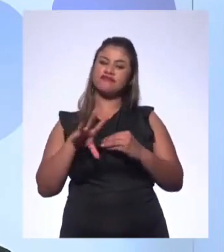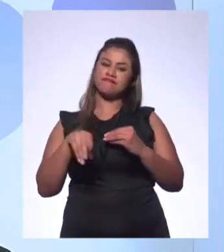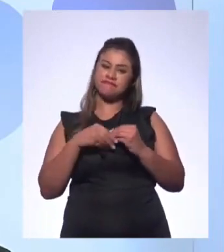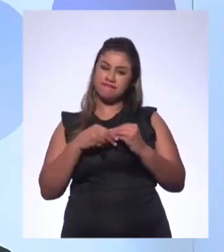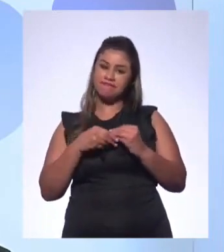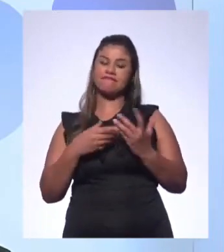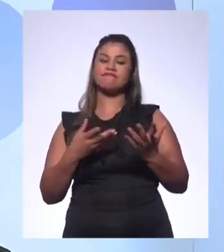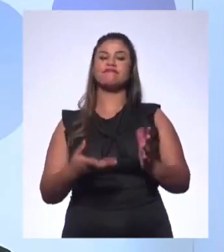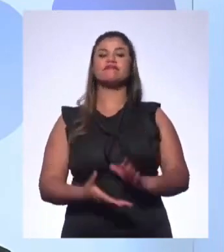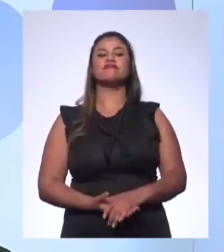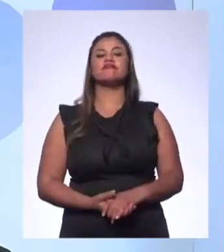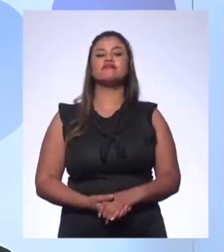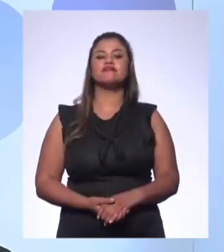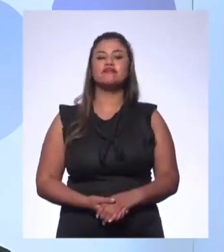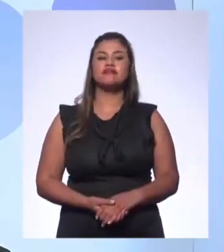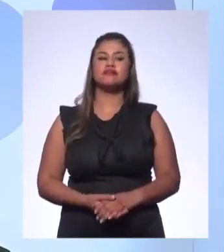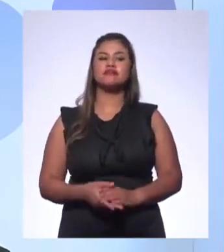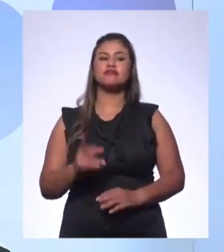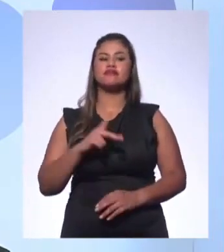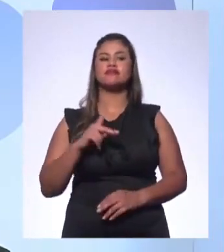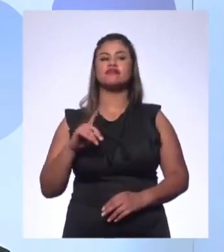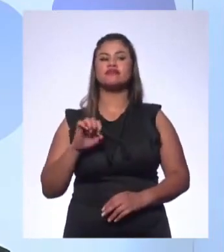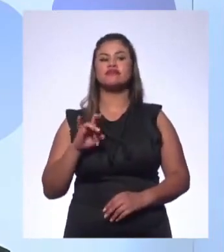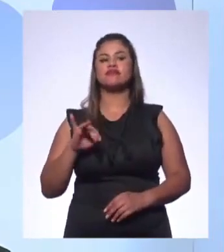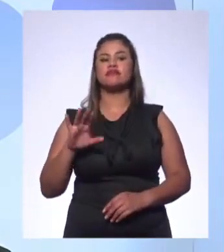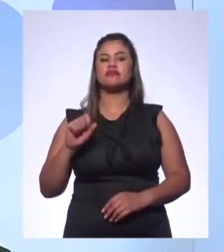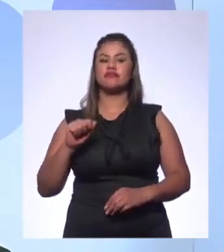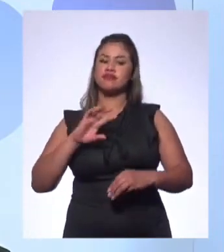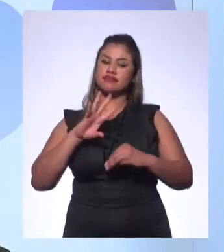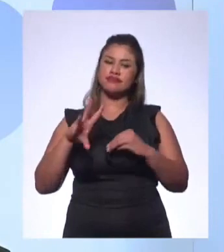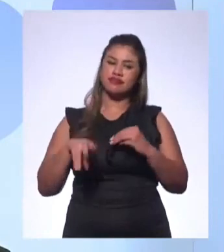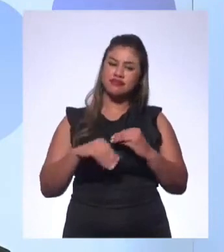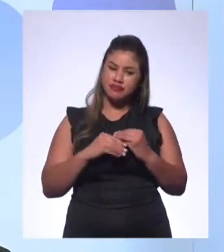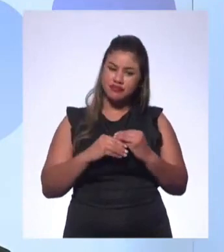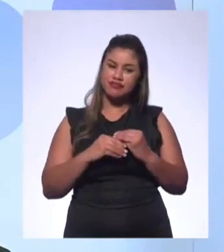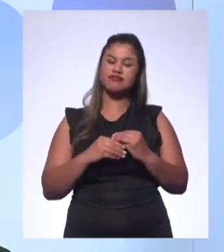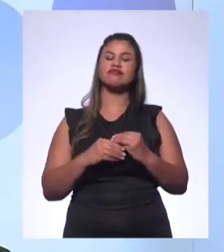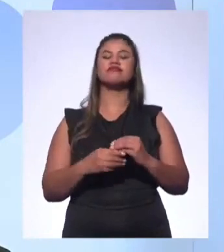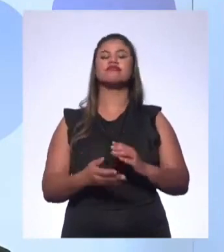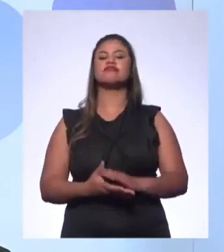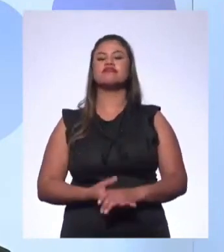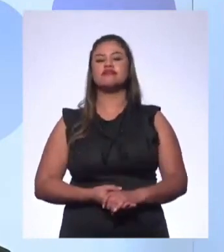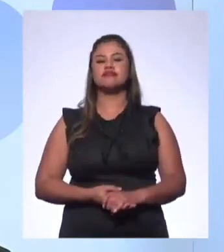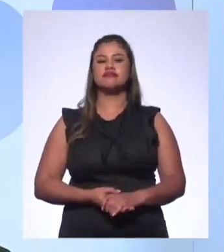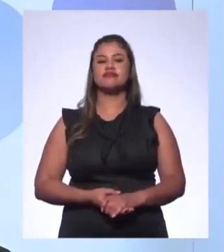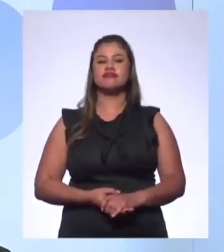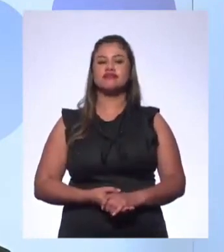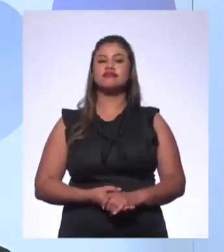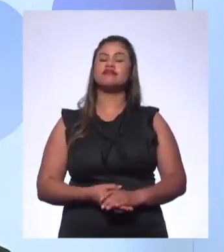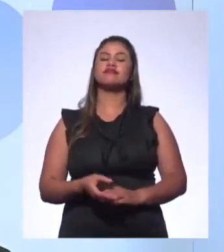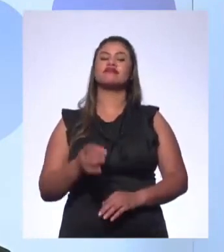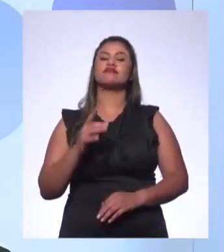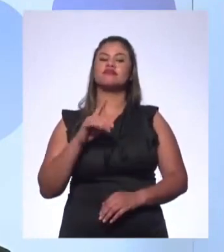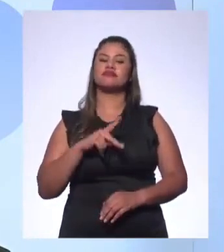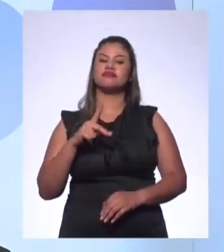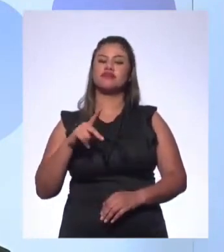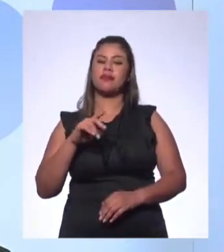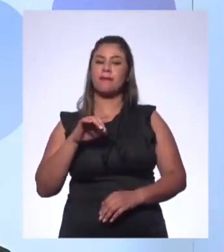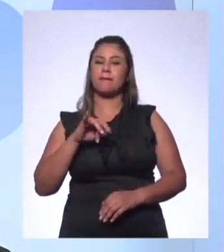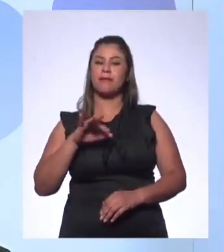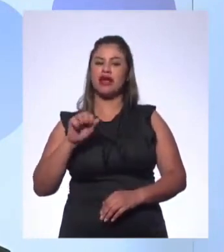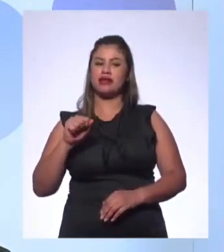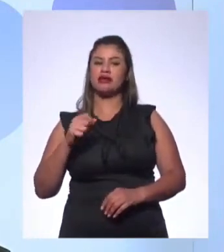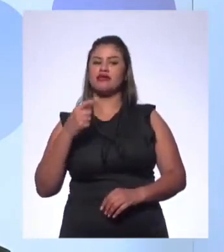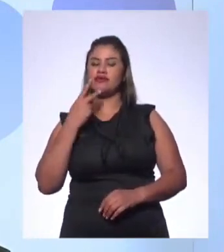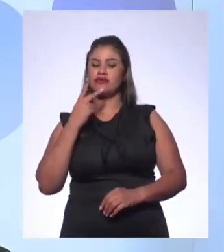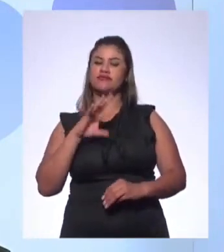uma ideia. Professora Estela, adiciona uma nova oração. Professora Maria Aparecida,